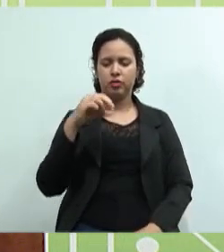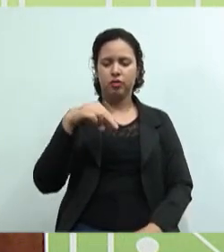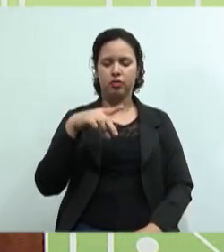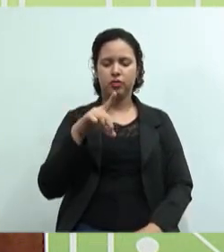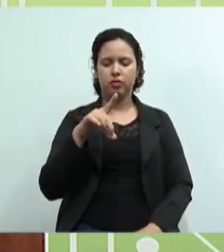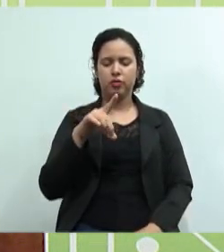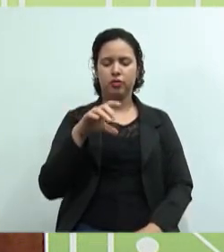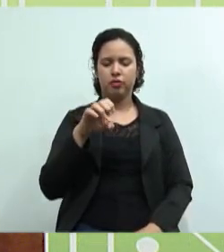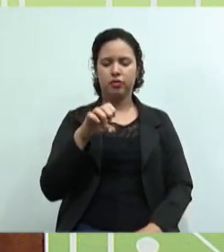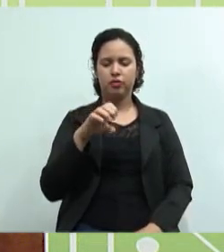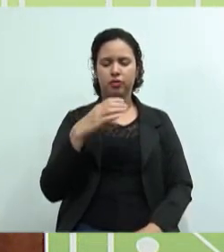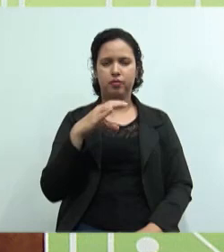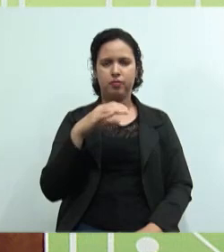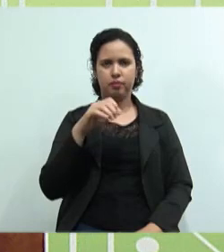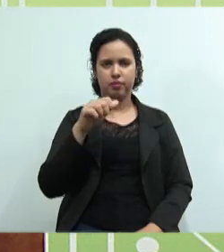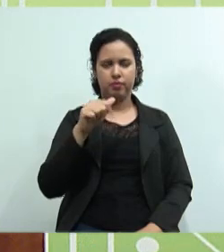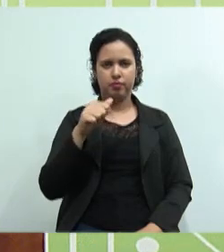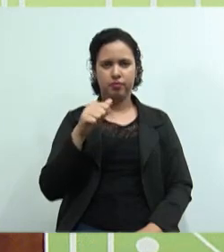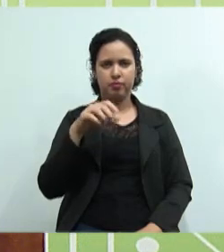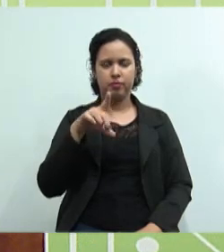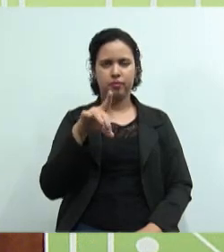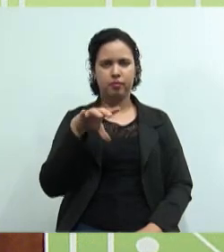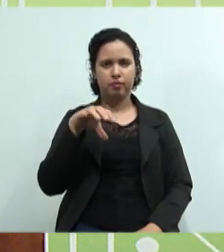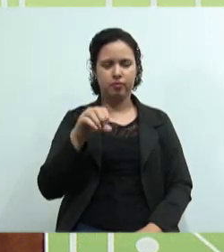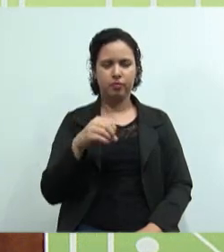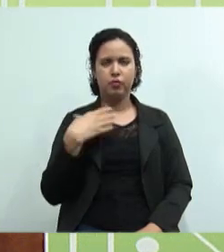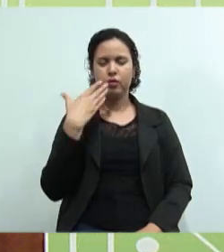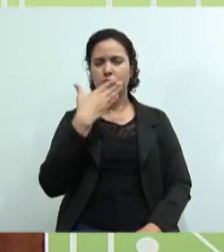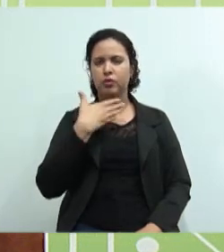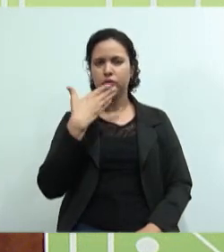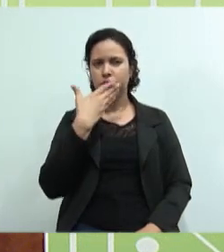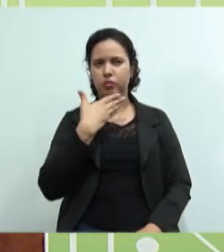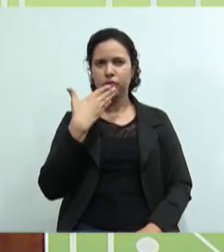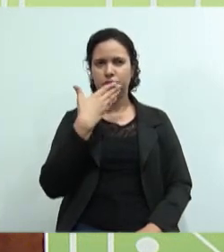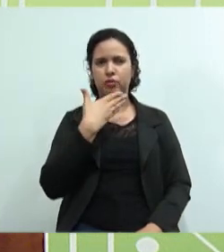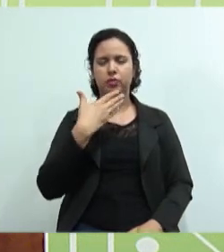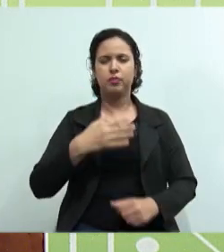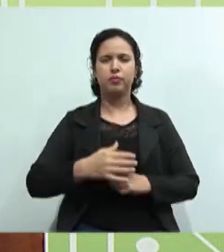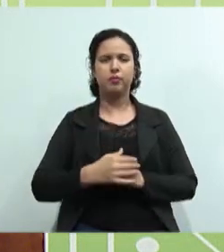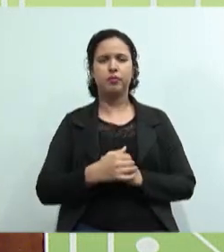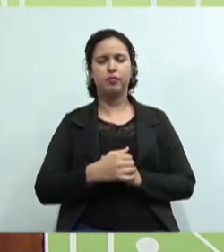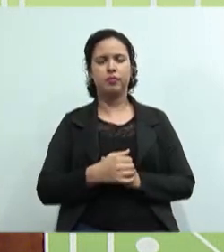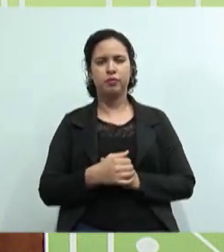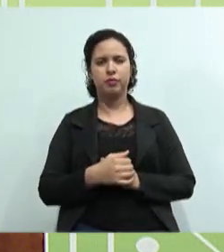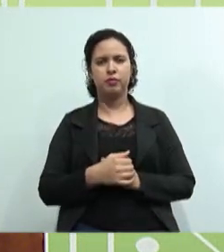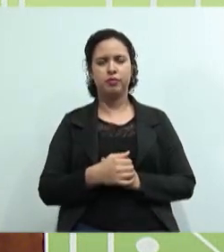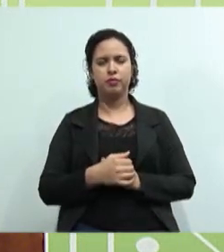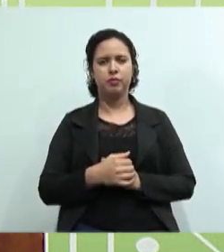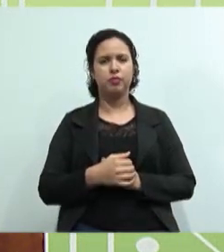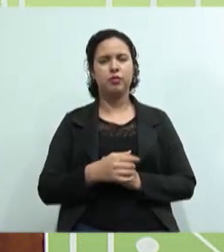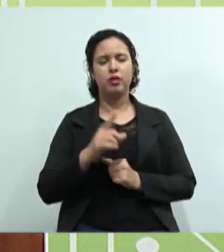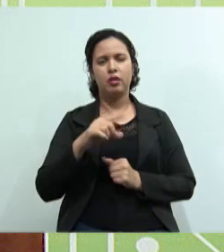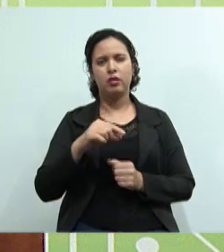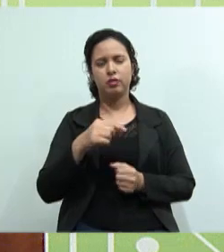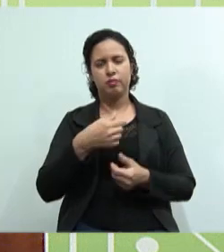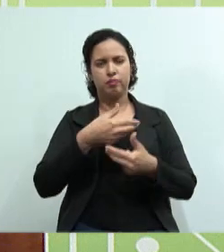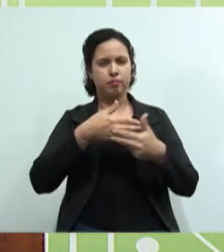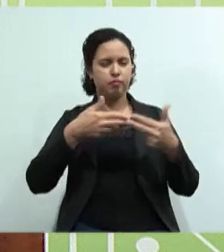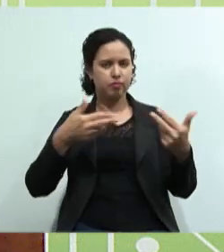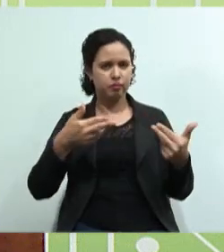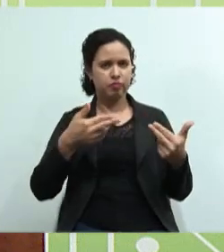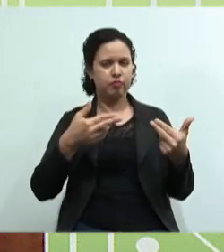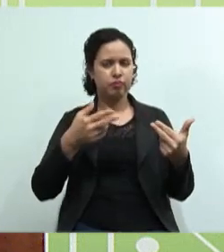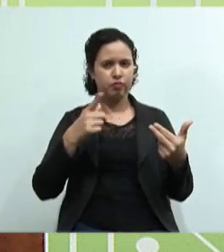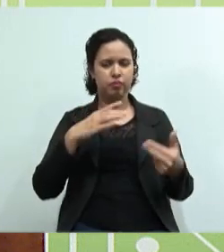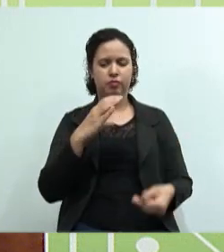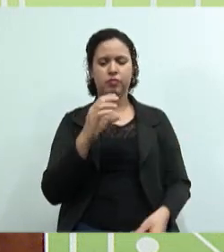para caramelizar. Isso, açúcar para caramelizar. Então, esses itens fazem parte do quê? Do